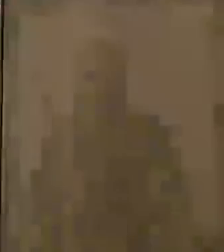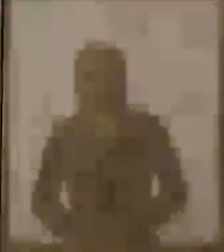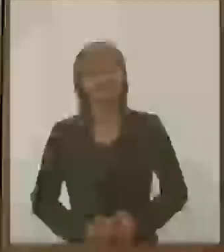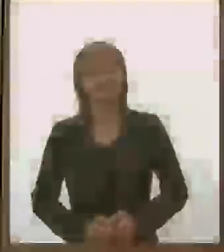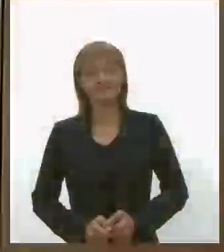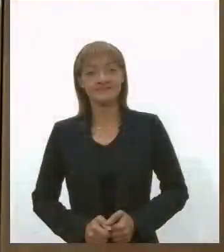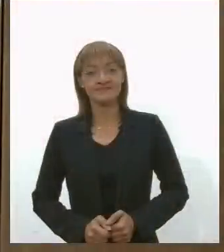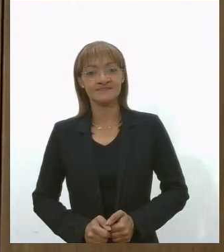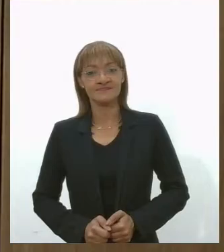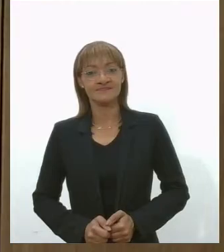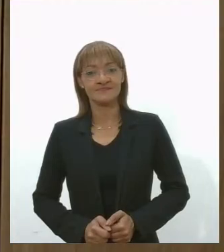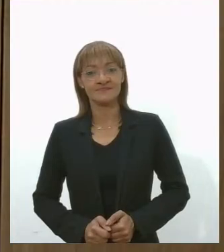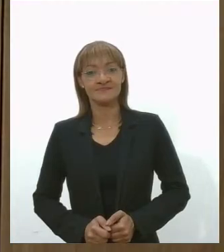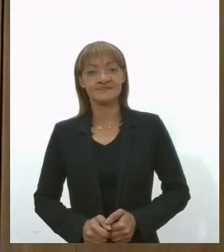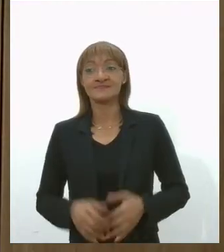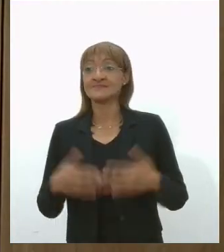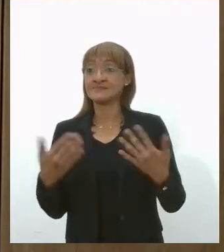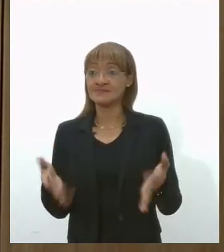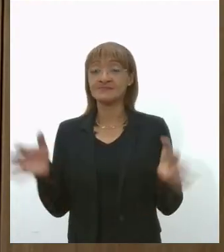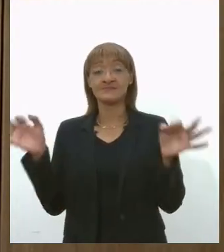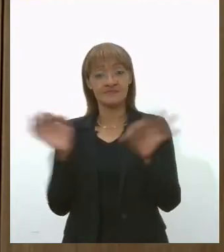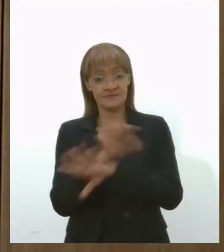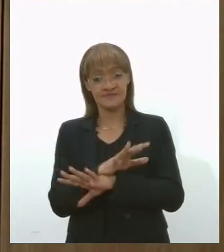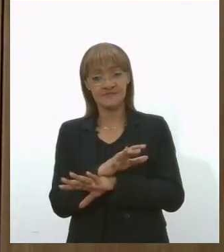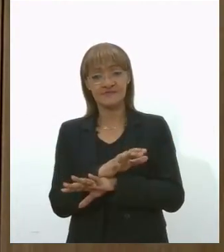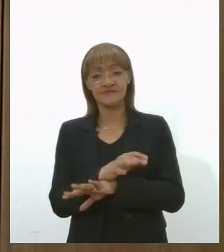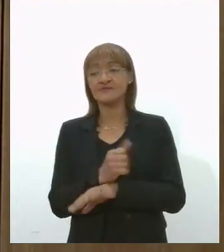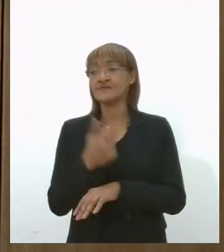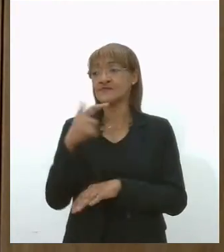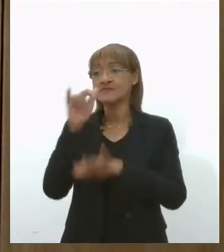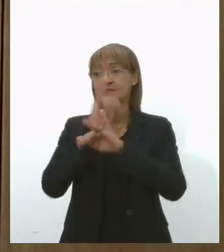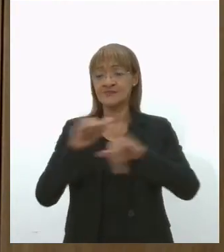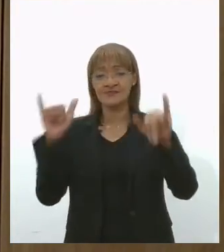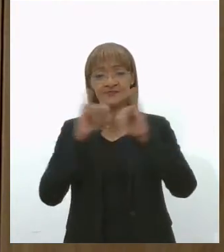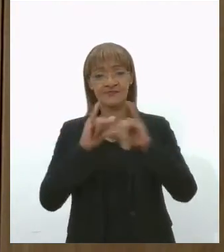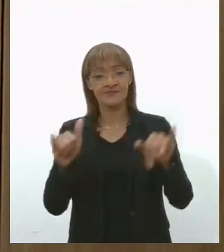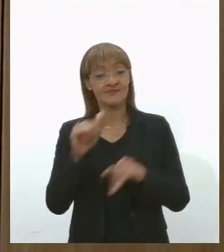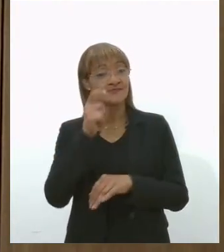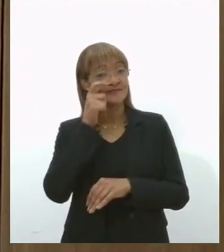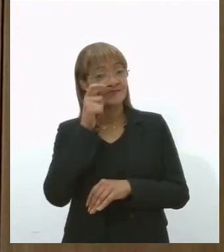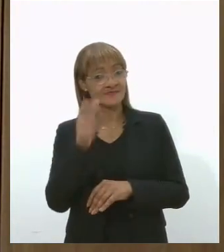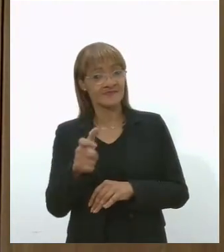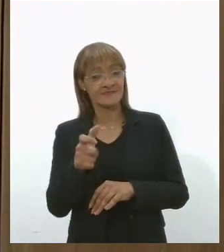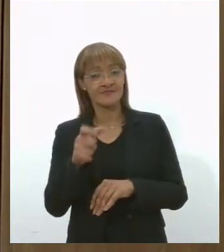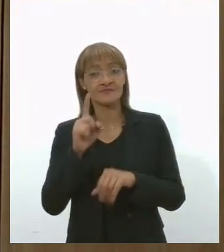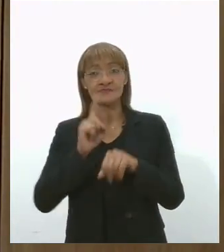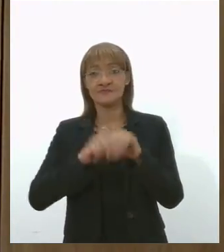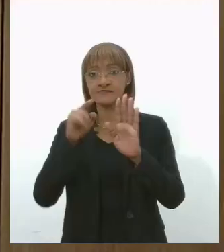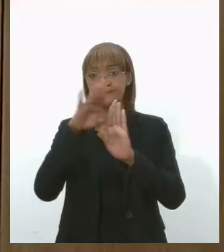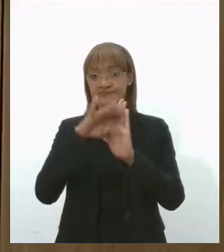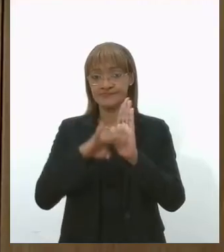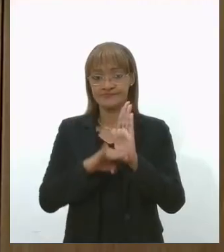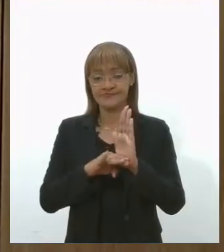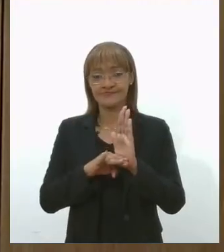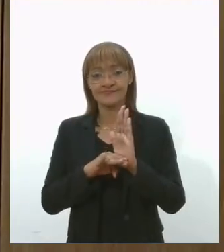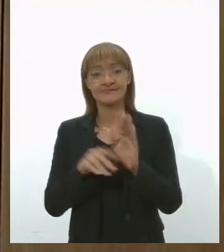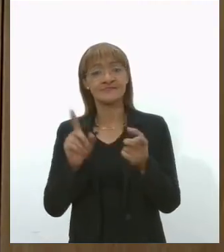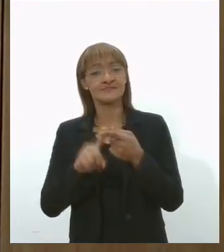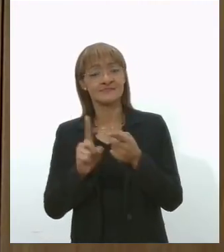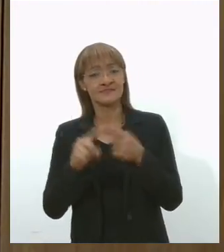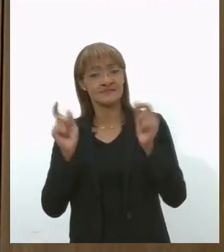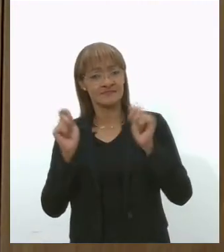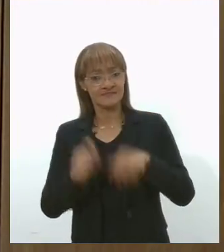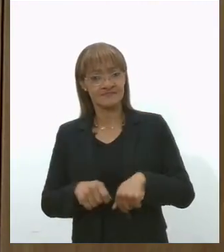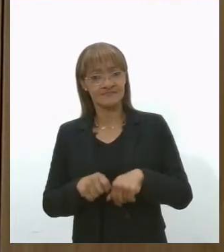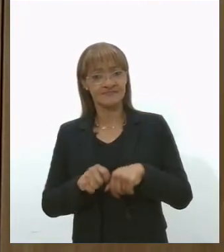E a gente fica por aqui. Outras notícias você confere a qualquer momento na nossa programação. Você pode seguir